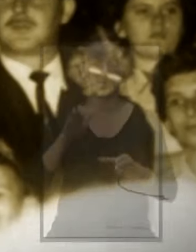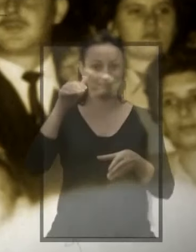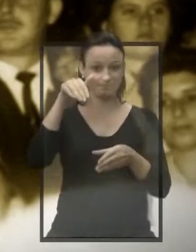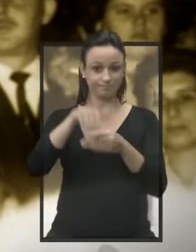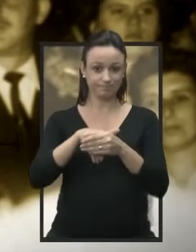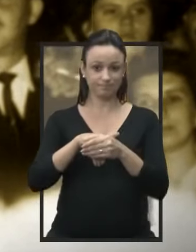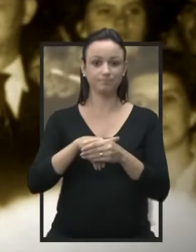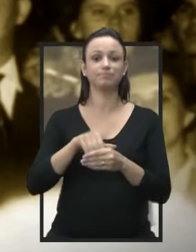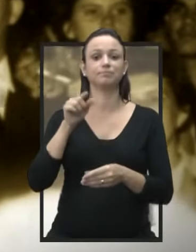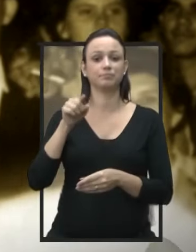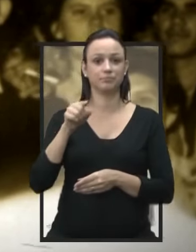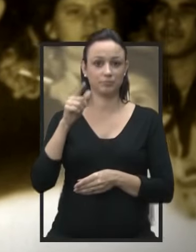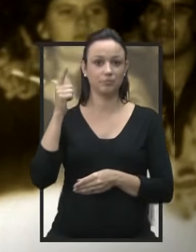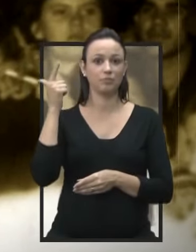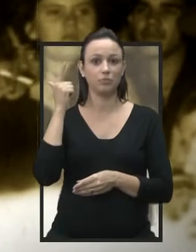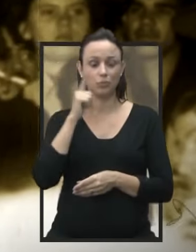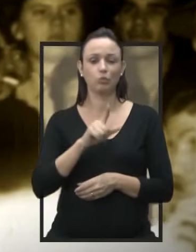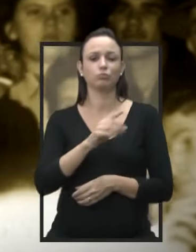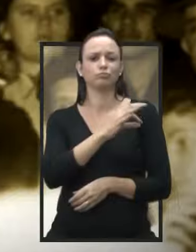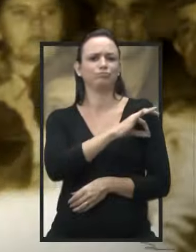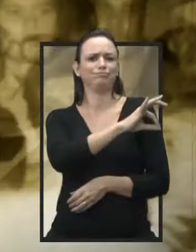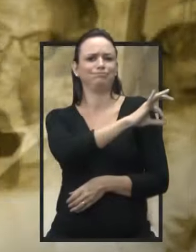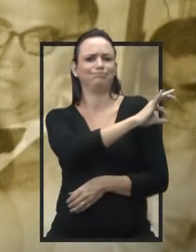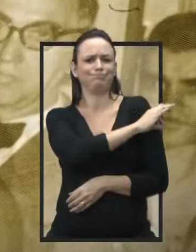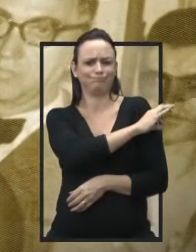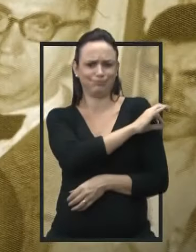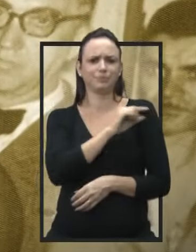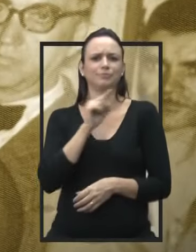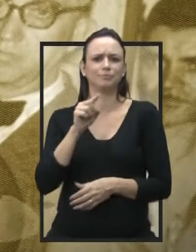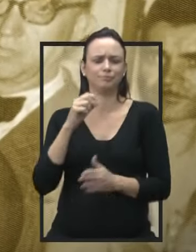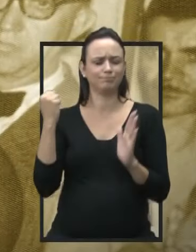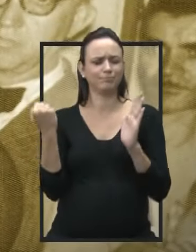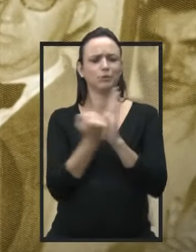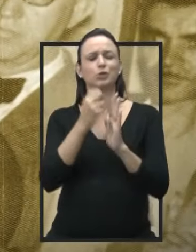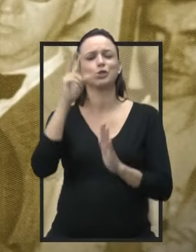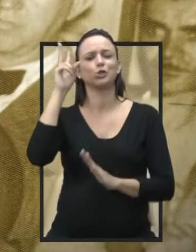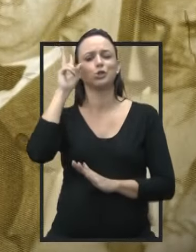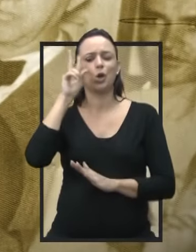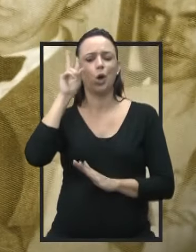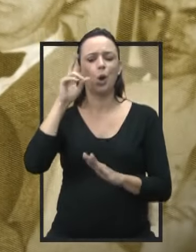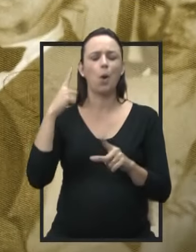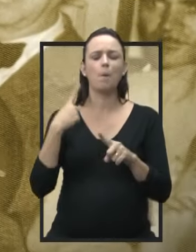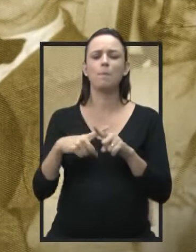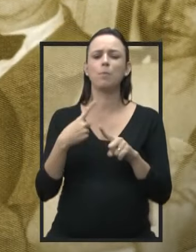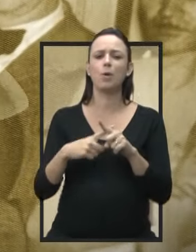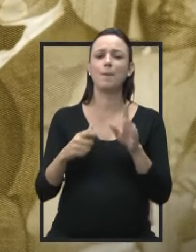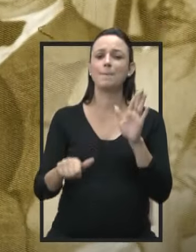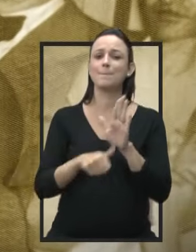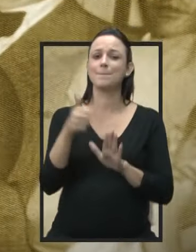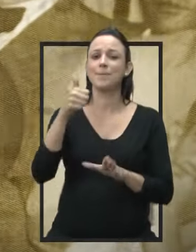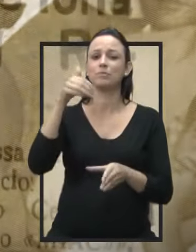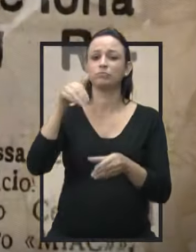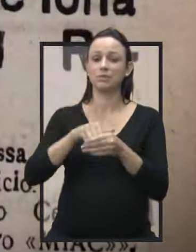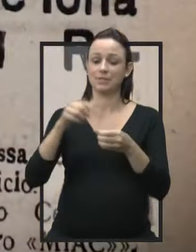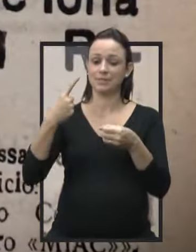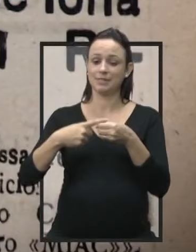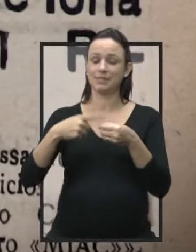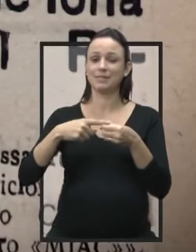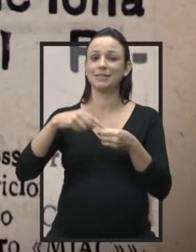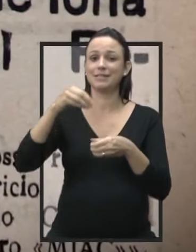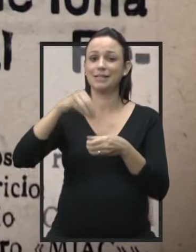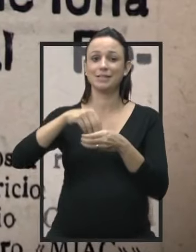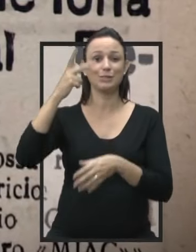A eleição que consagrou Zezinho Magalhães prefeito também ficou marcada na história por ter sido a primeira eleição no interior